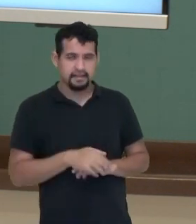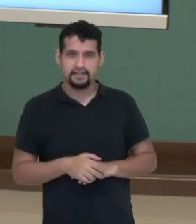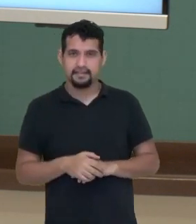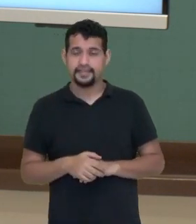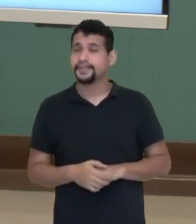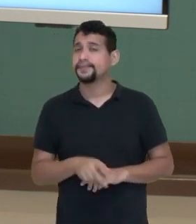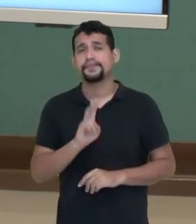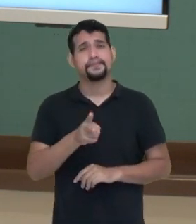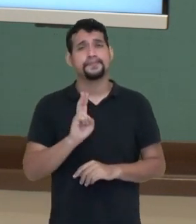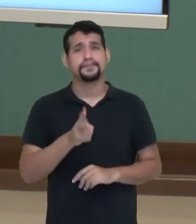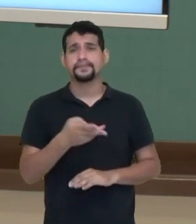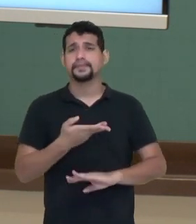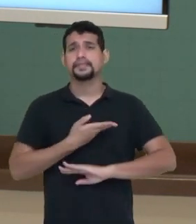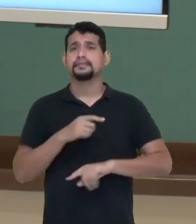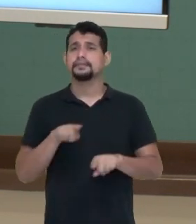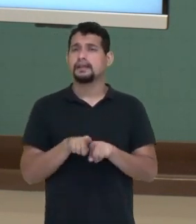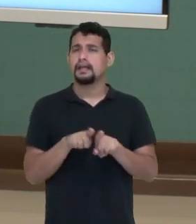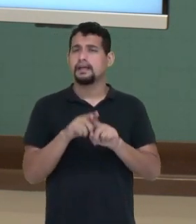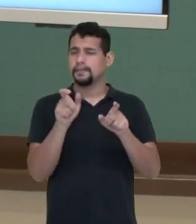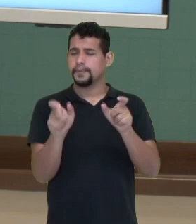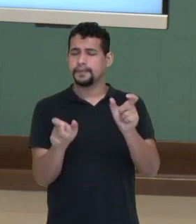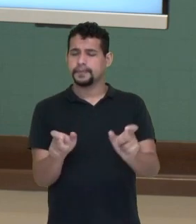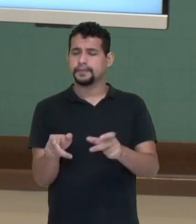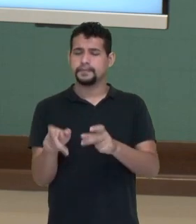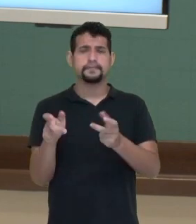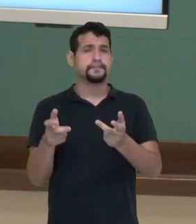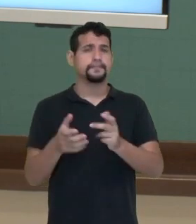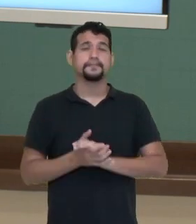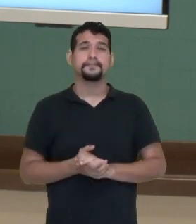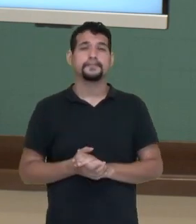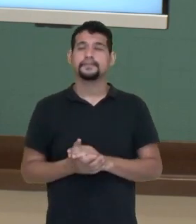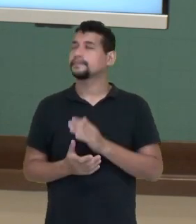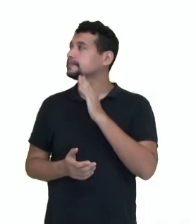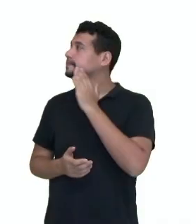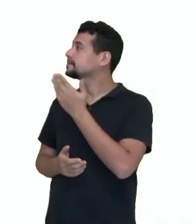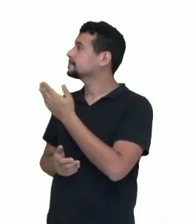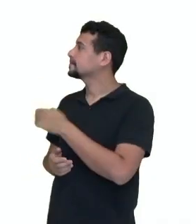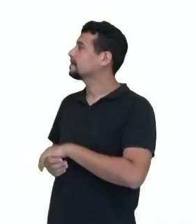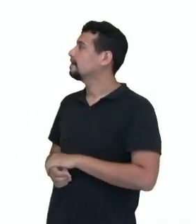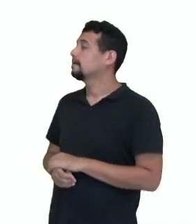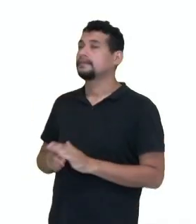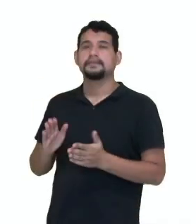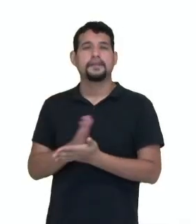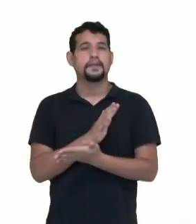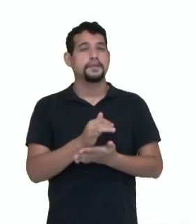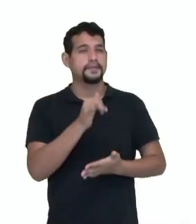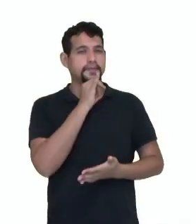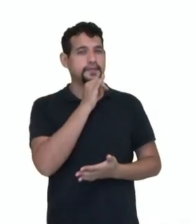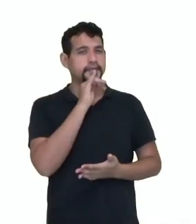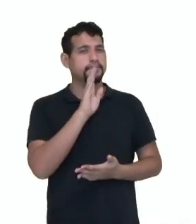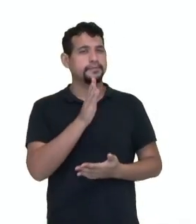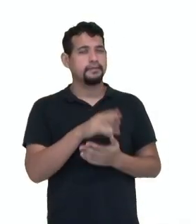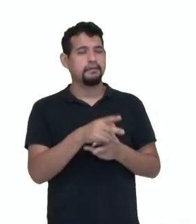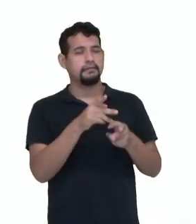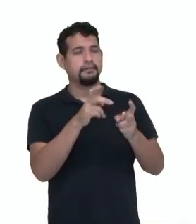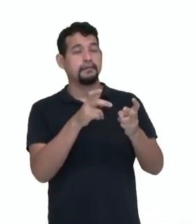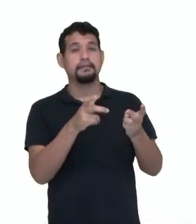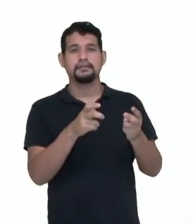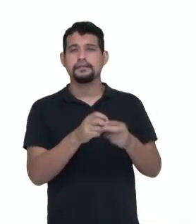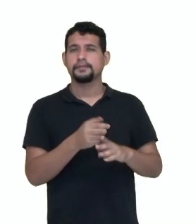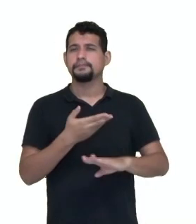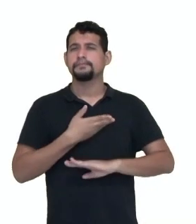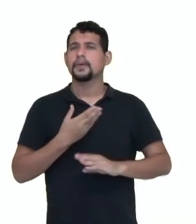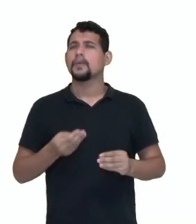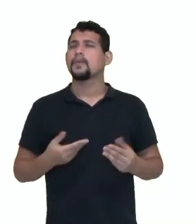desse tipo, gente. Sempre com essa carinha. Tá bom? Olha lá, alguns exemplos dessa função caracterizada por esse